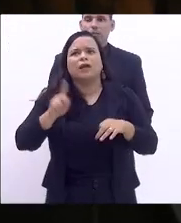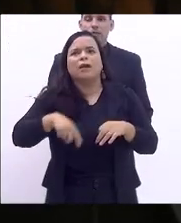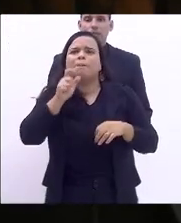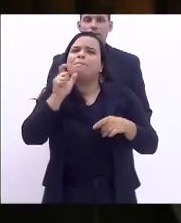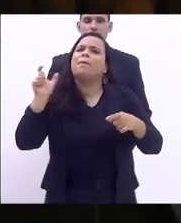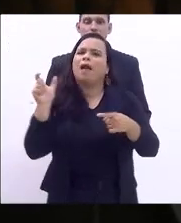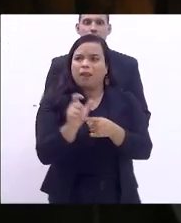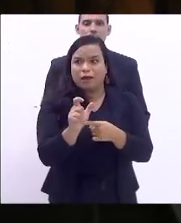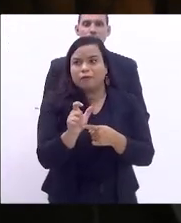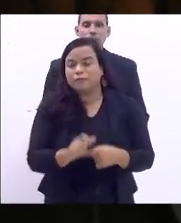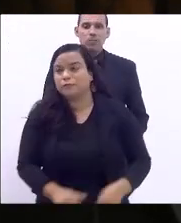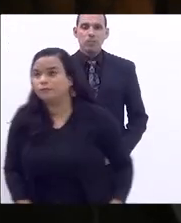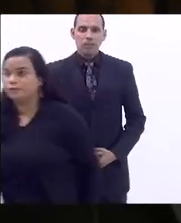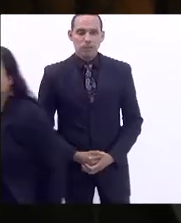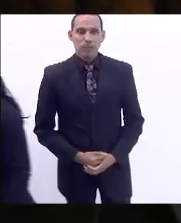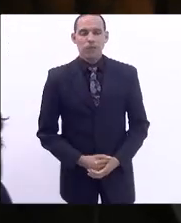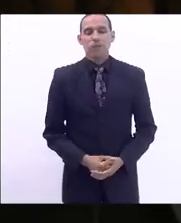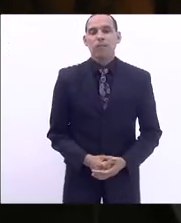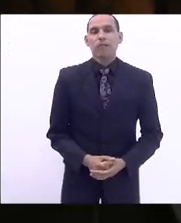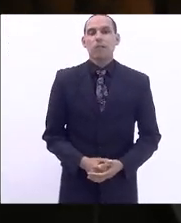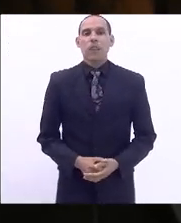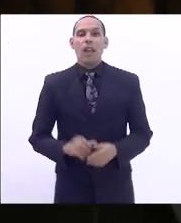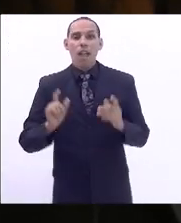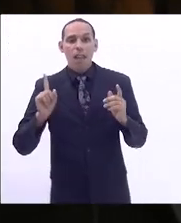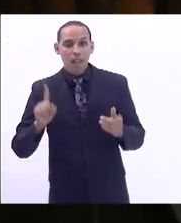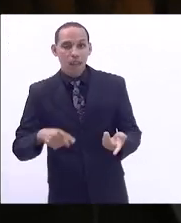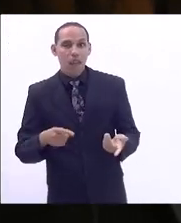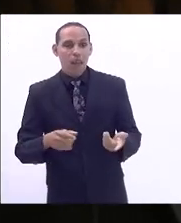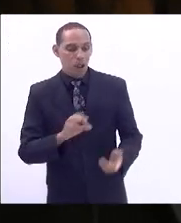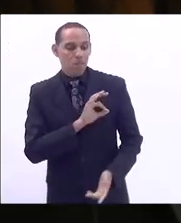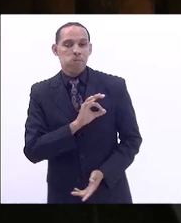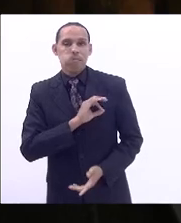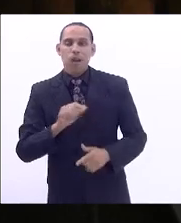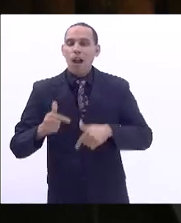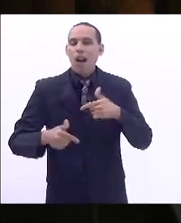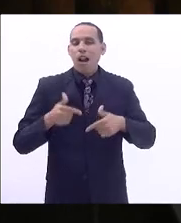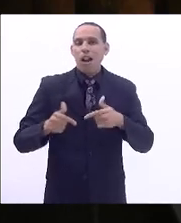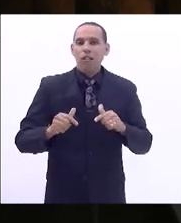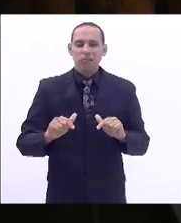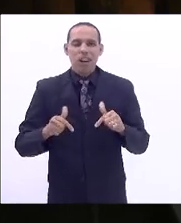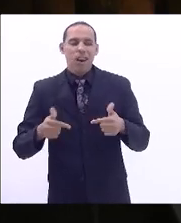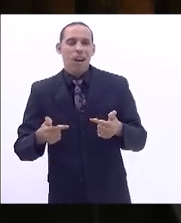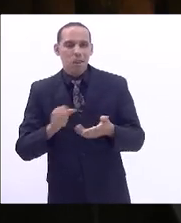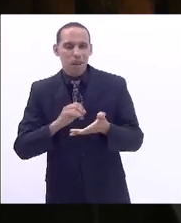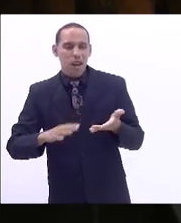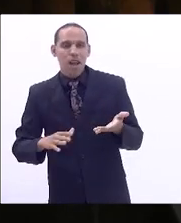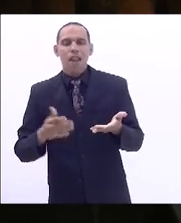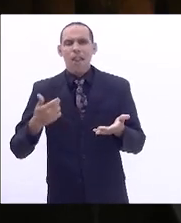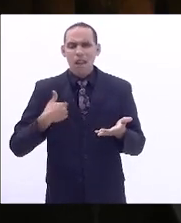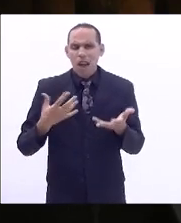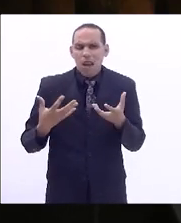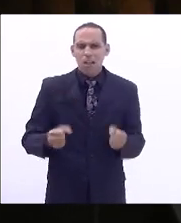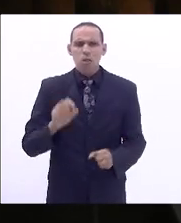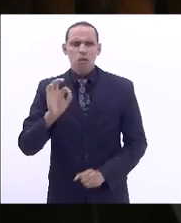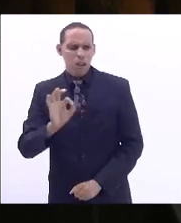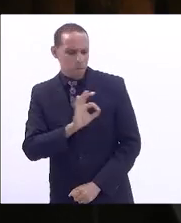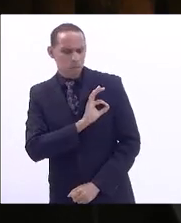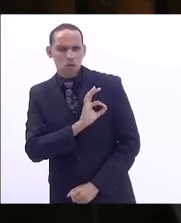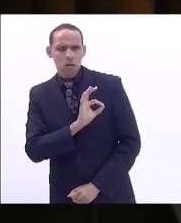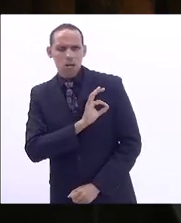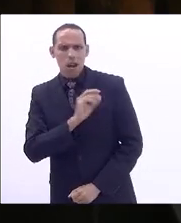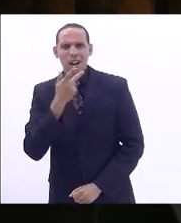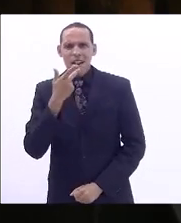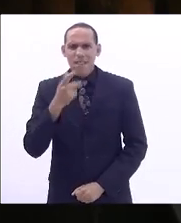denegrir a atividade policial eu não posso aceitar que a autoridade policial seja